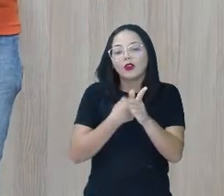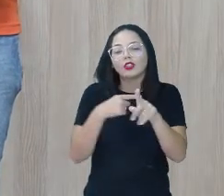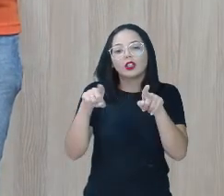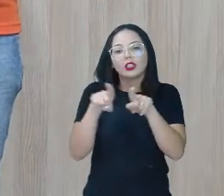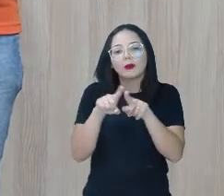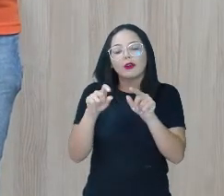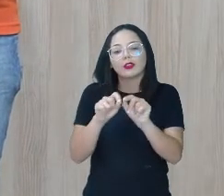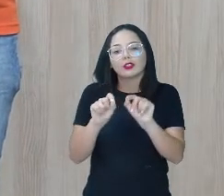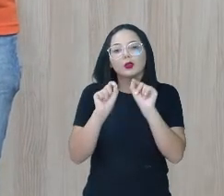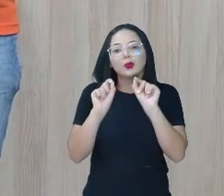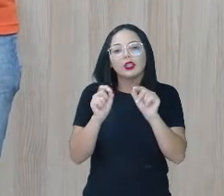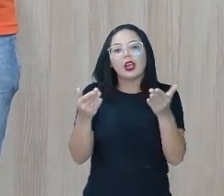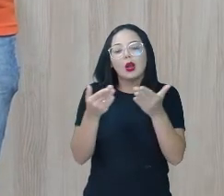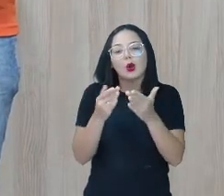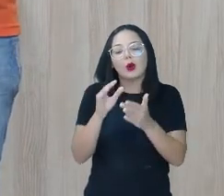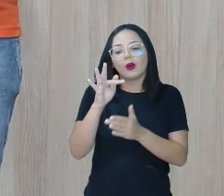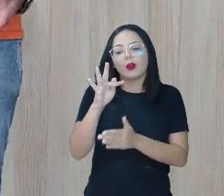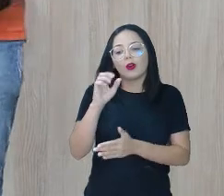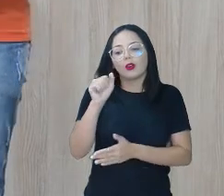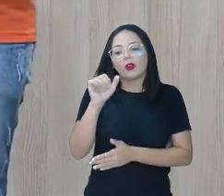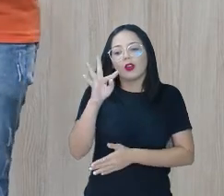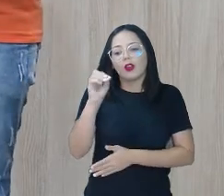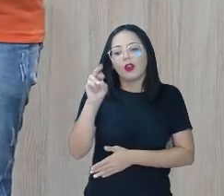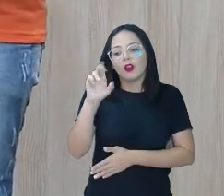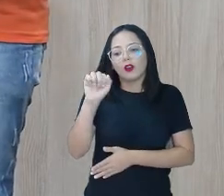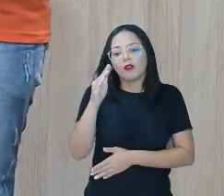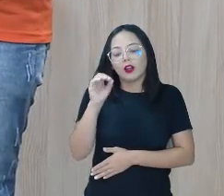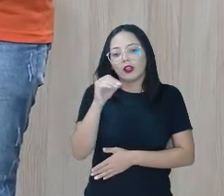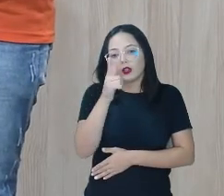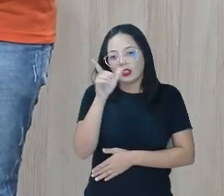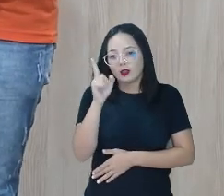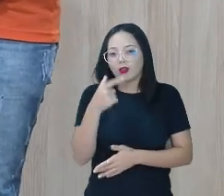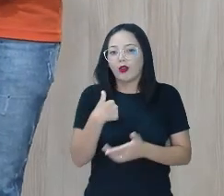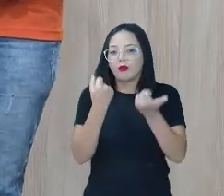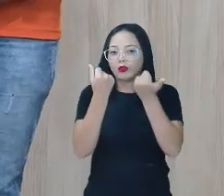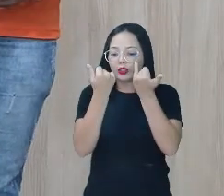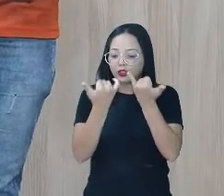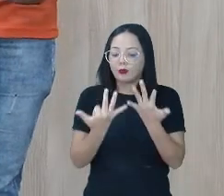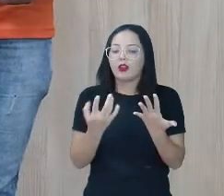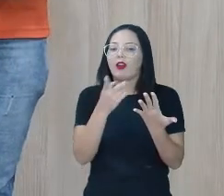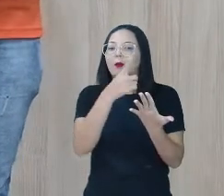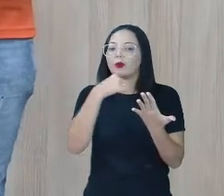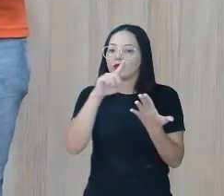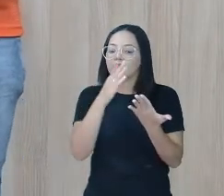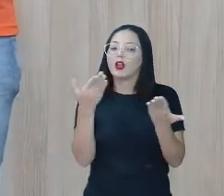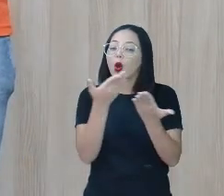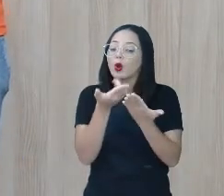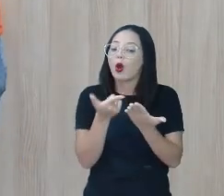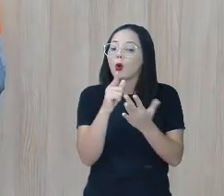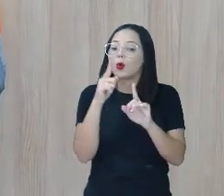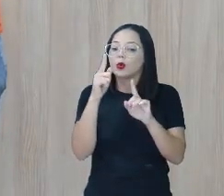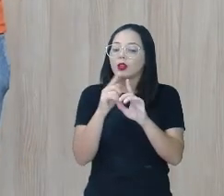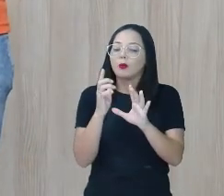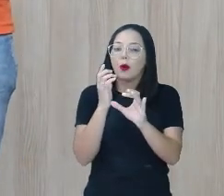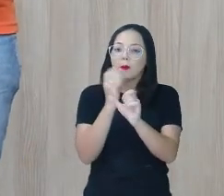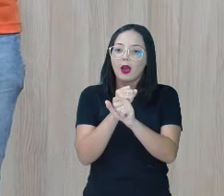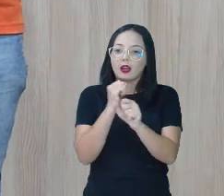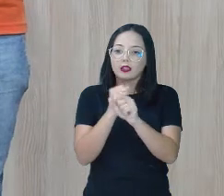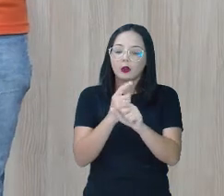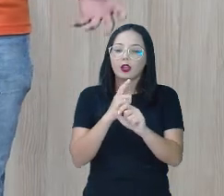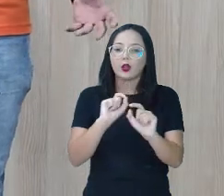também uma fatoração, certo? Que eu vou explicar mais na frente aqui para você, tá bom? Então, outra operação aqui, ó, eu